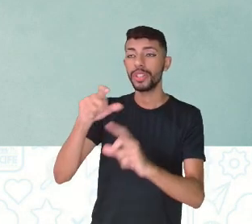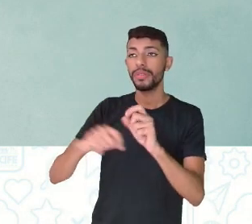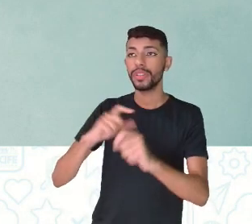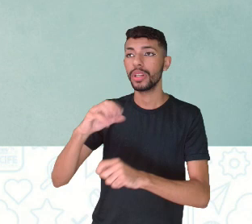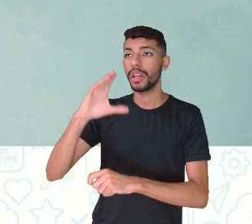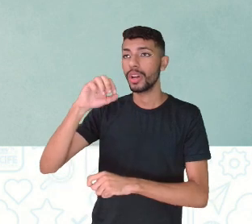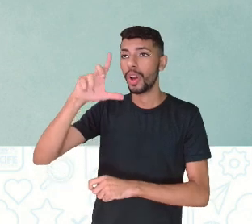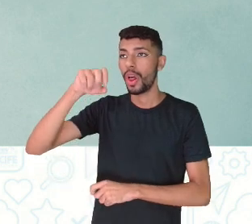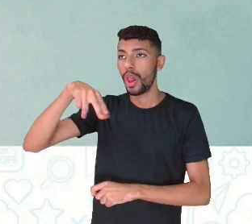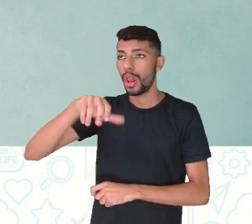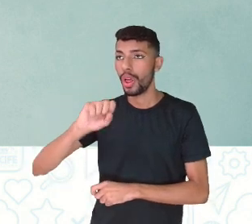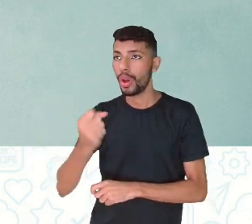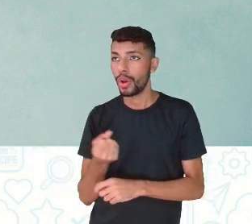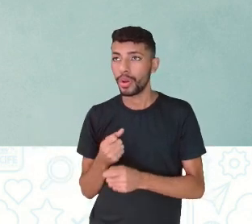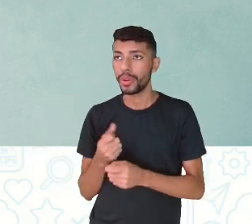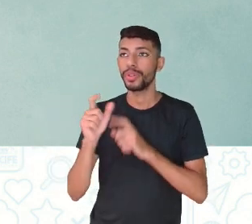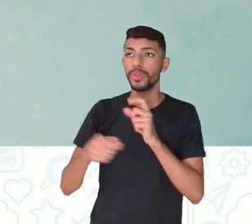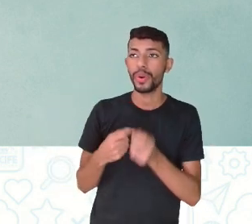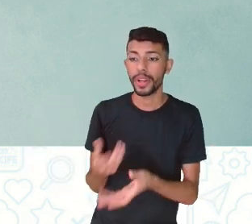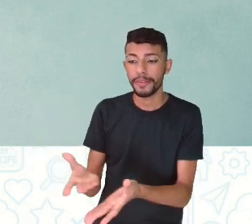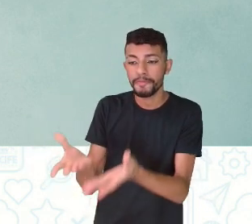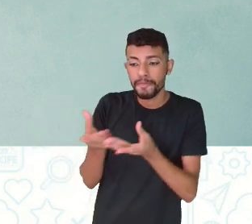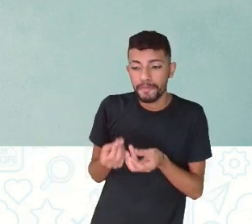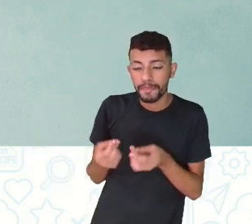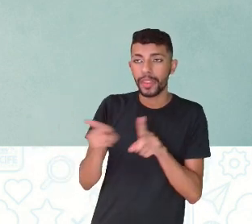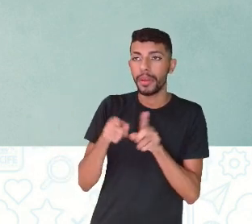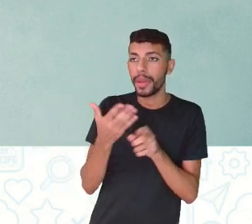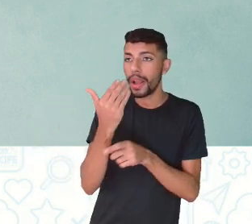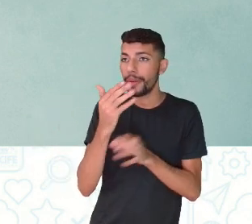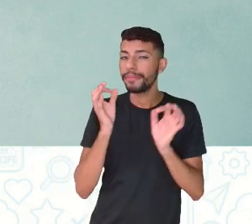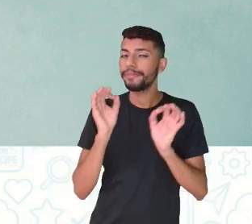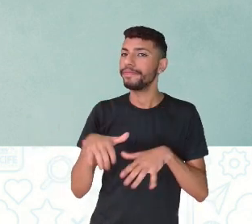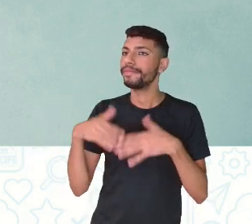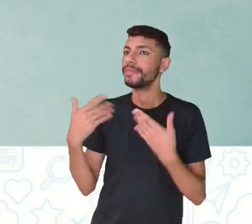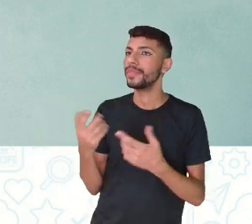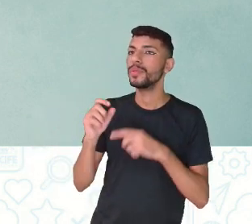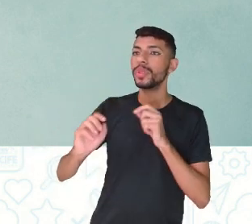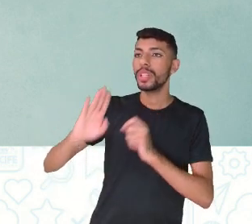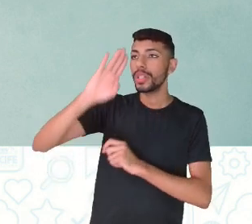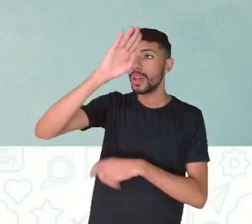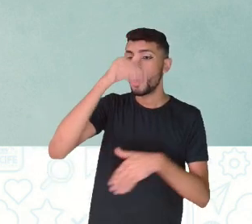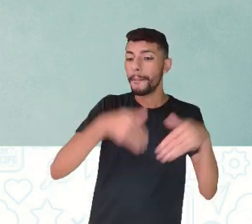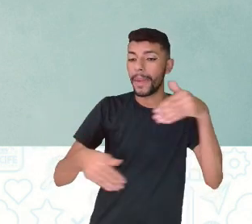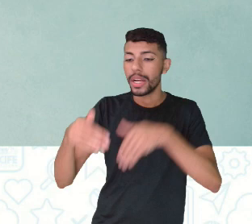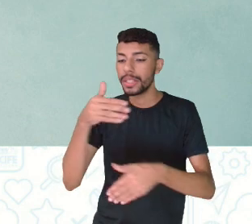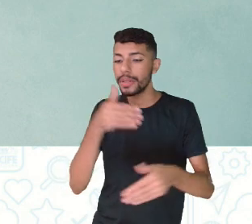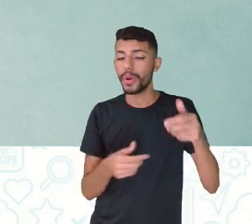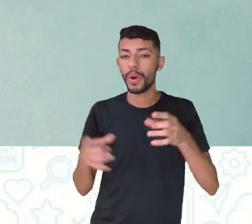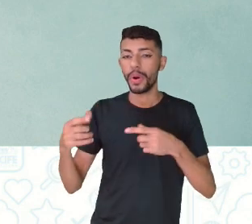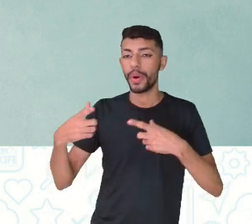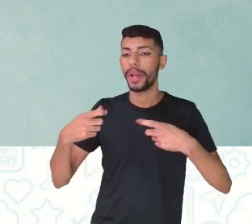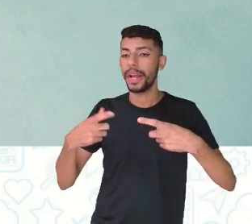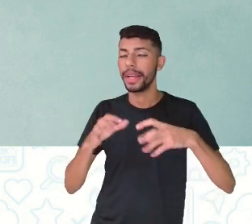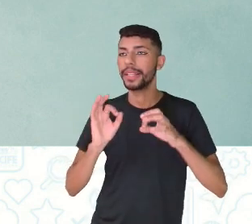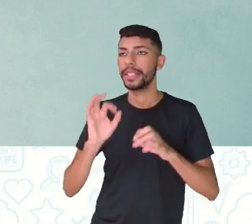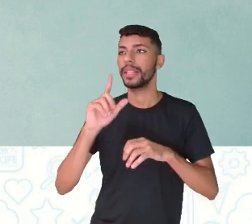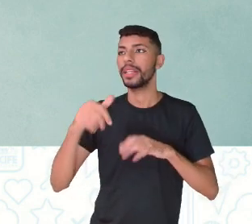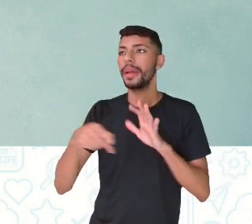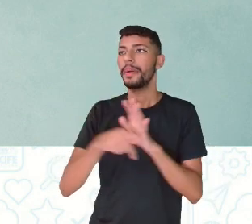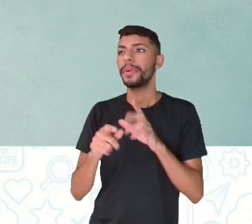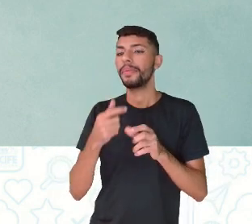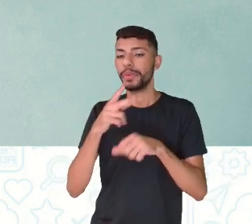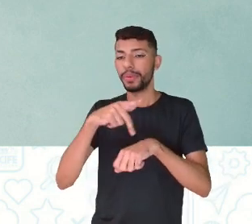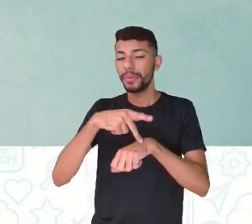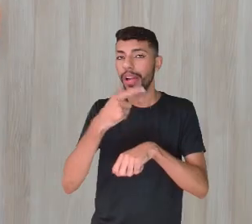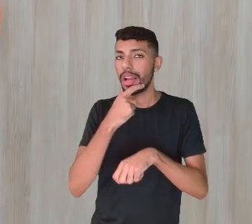colonos abrigá-los e alimentá-los. Né? Então, soldados que participaram dessas guerras que a Inglaterra, né,